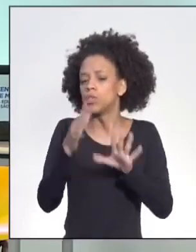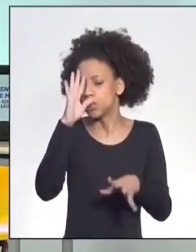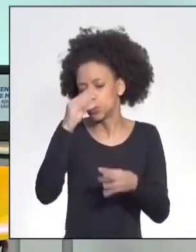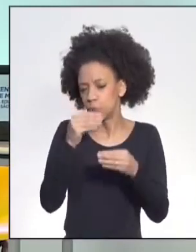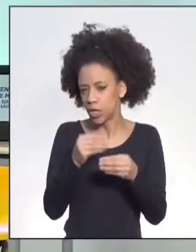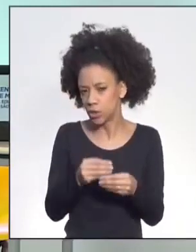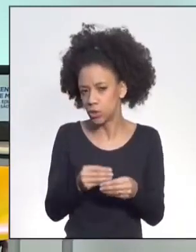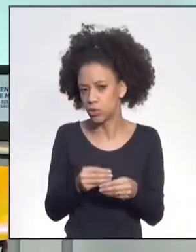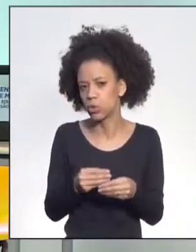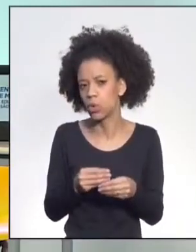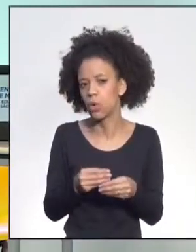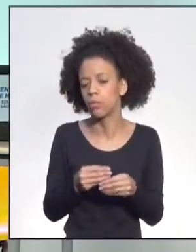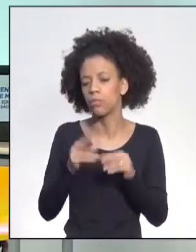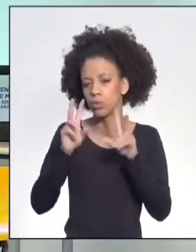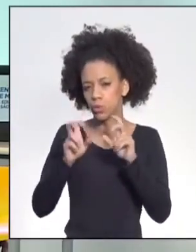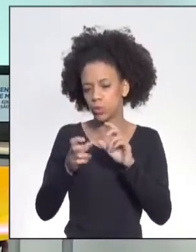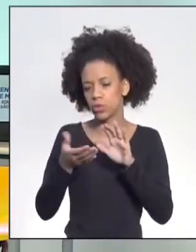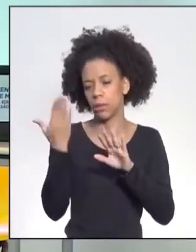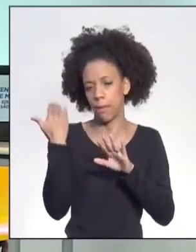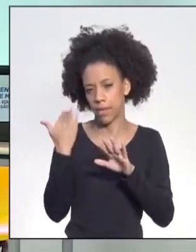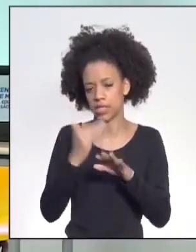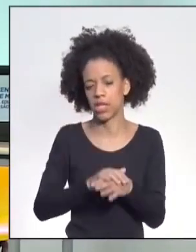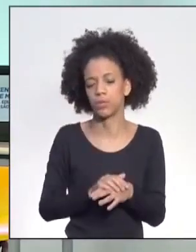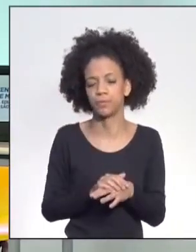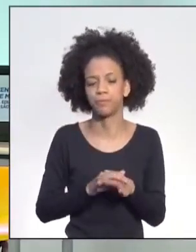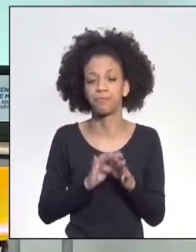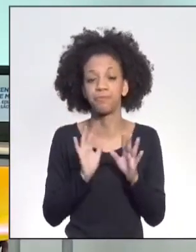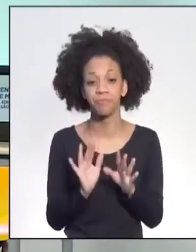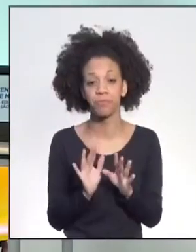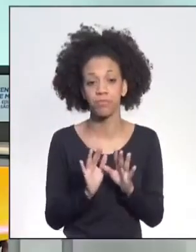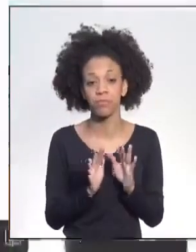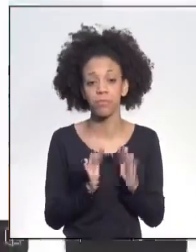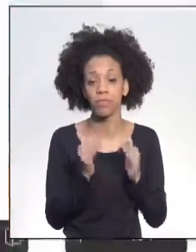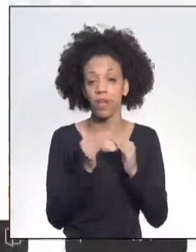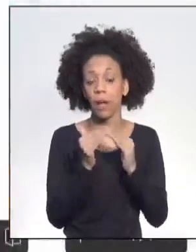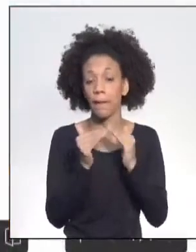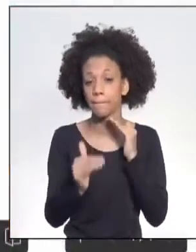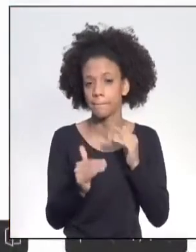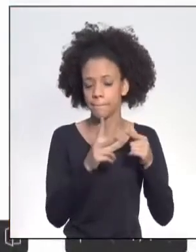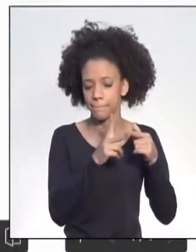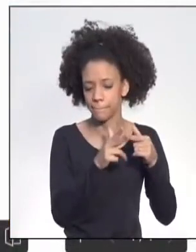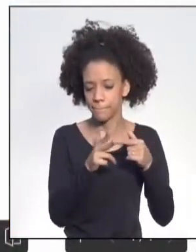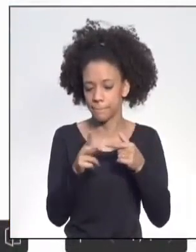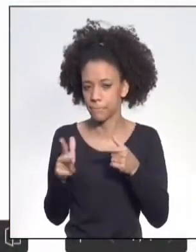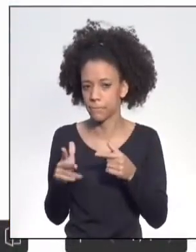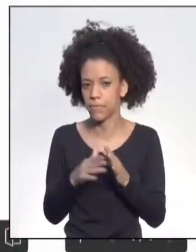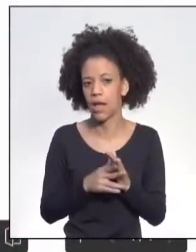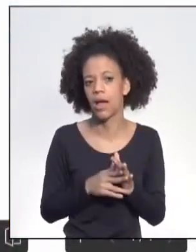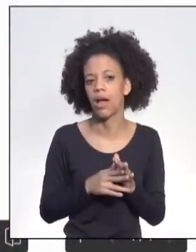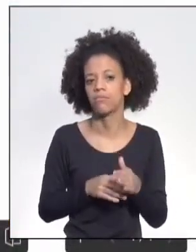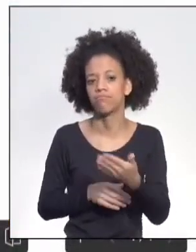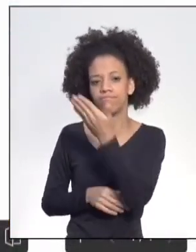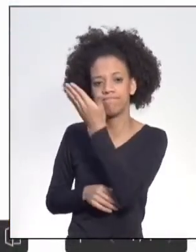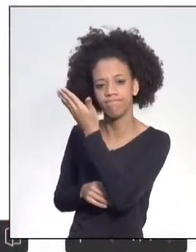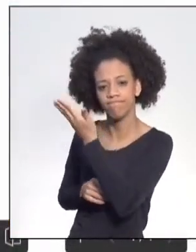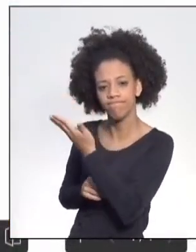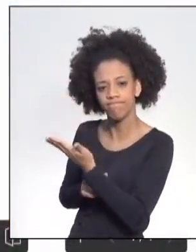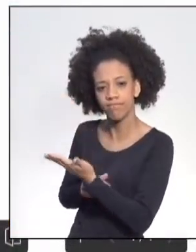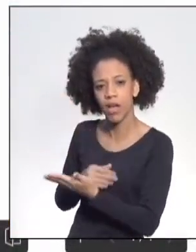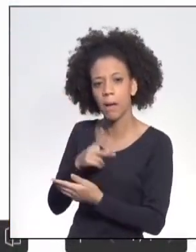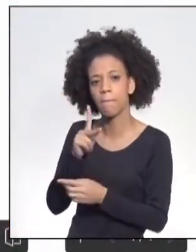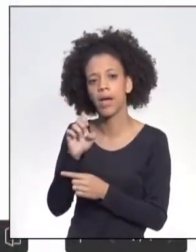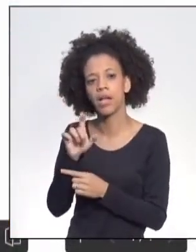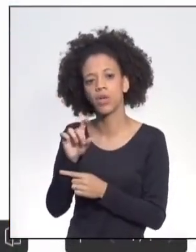do assunto anterior. A pré-história ela foi dividida nesses períodos aqui, ó, Paleolítico, Neolítico e Idade